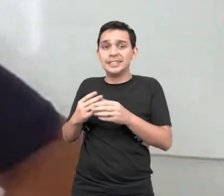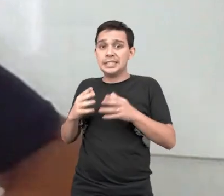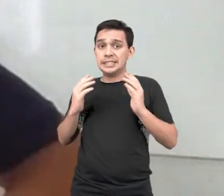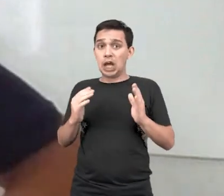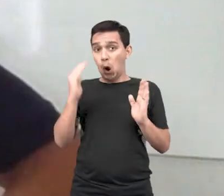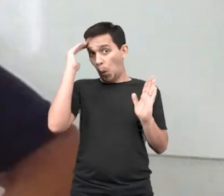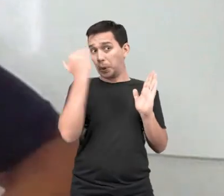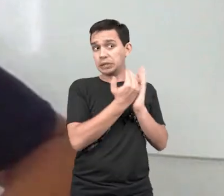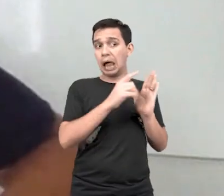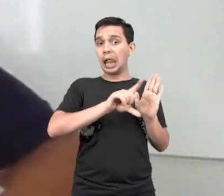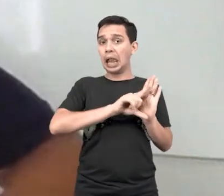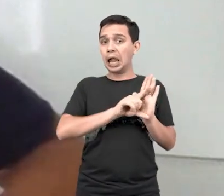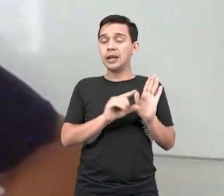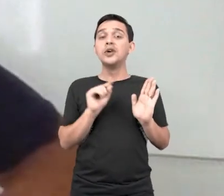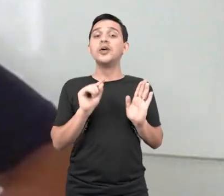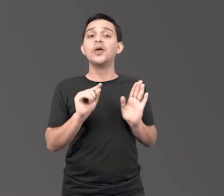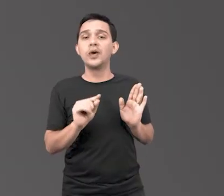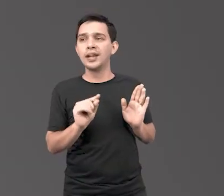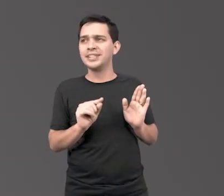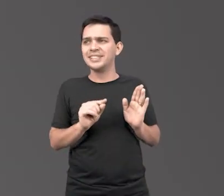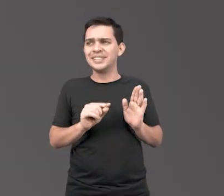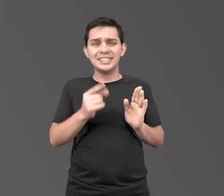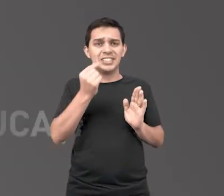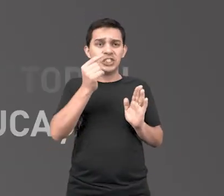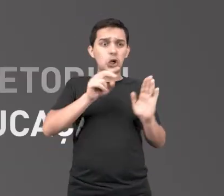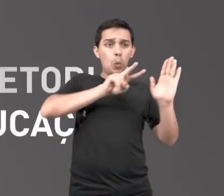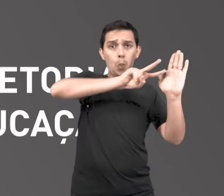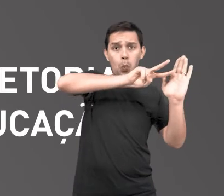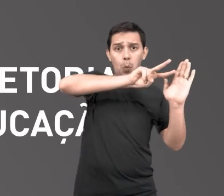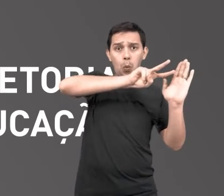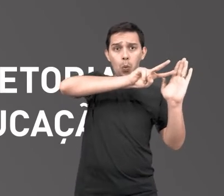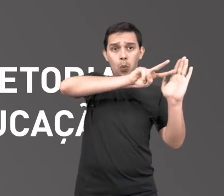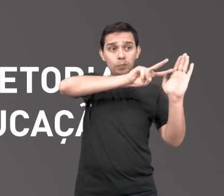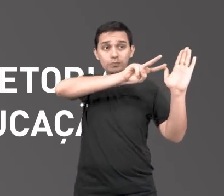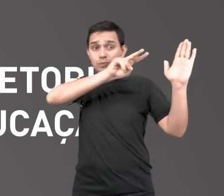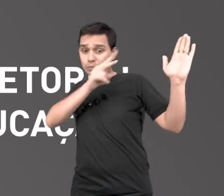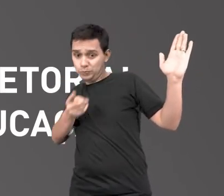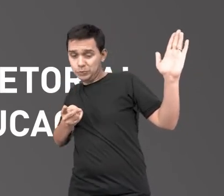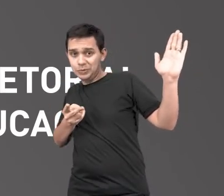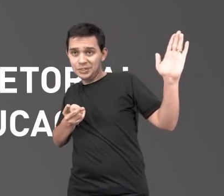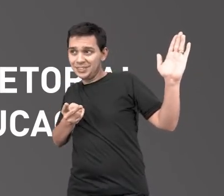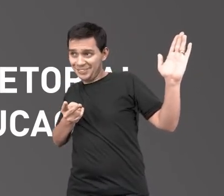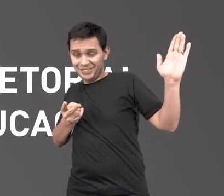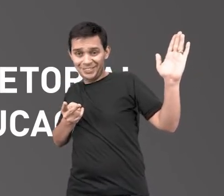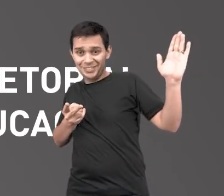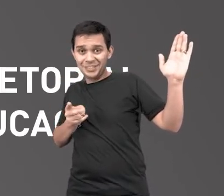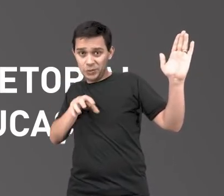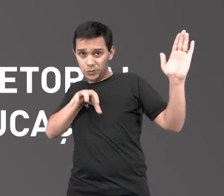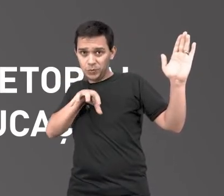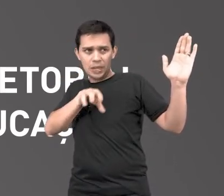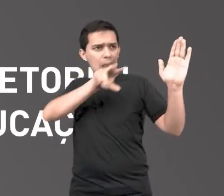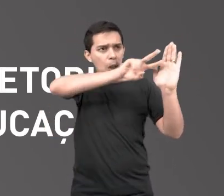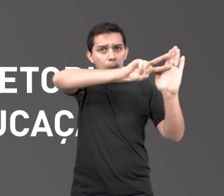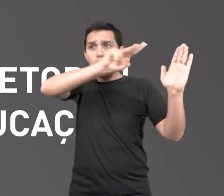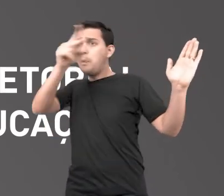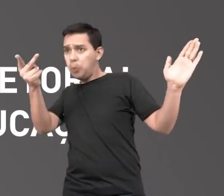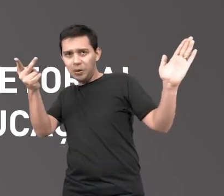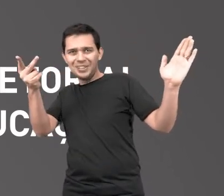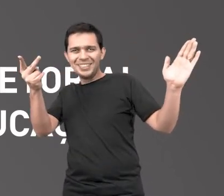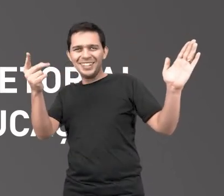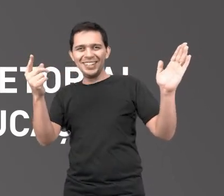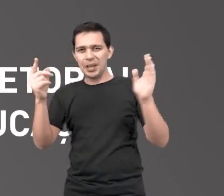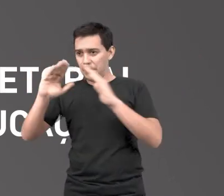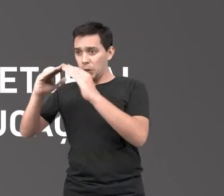a título de dar cumprimento ao que a lei determina, né, transfiram recursos da conta única do Tesouro para a conta setorial